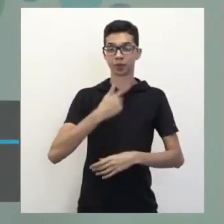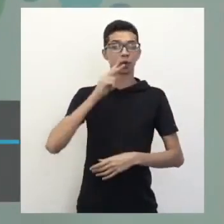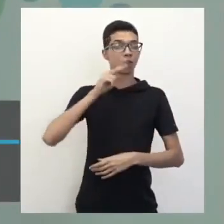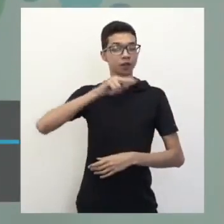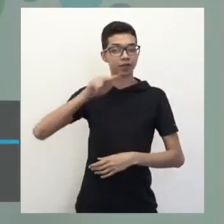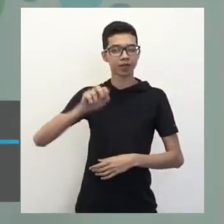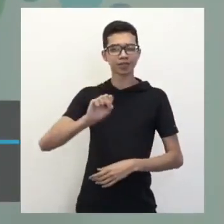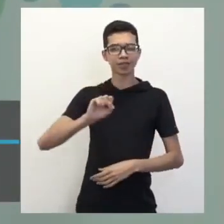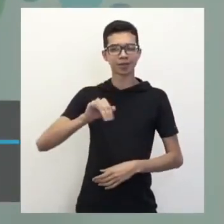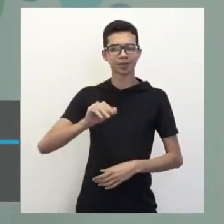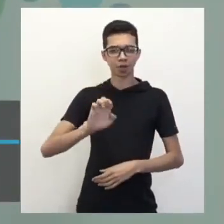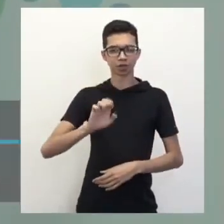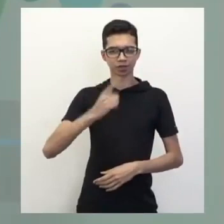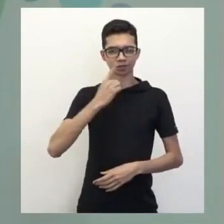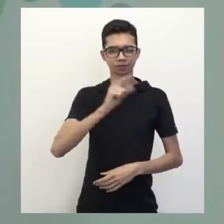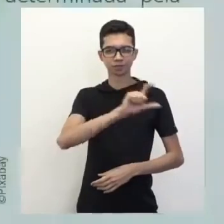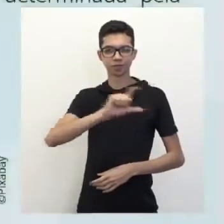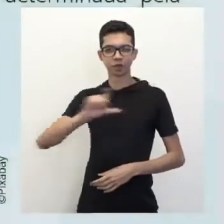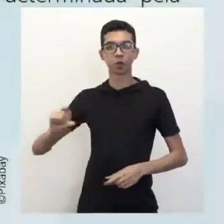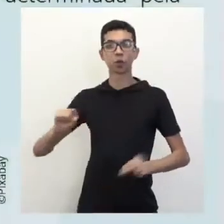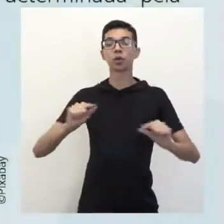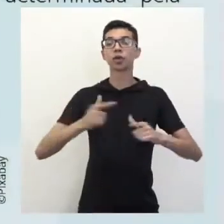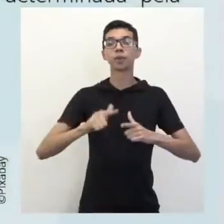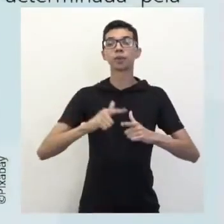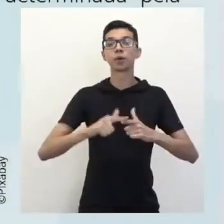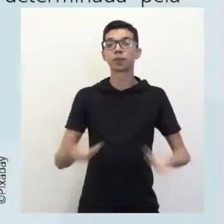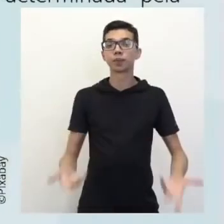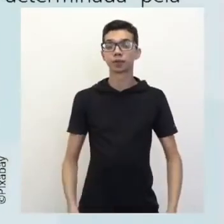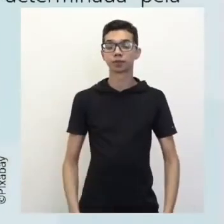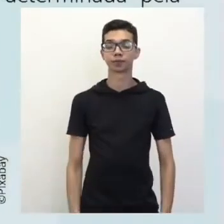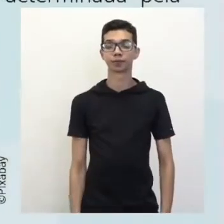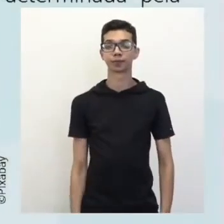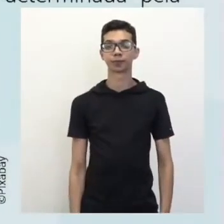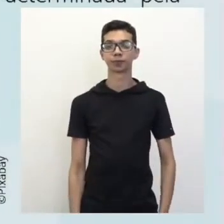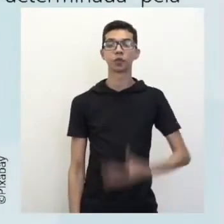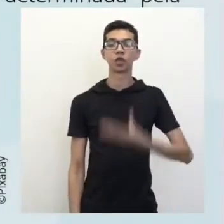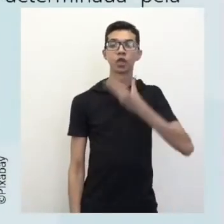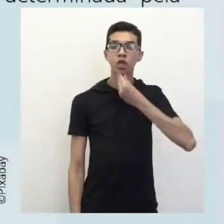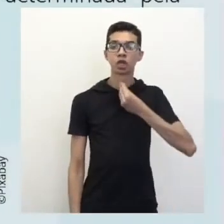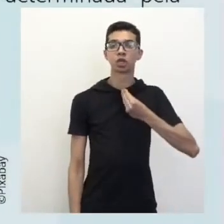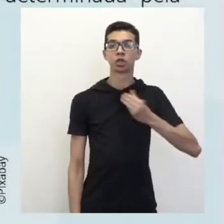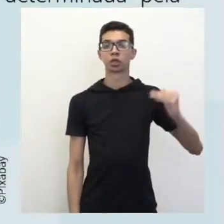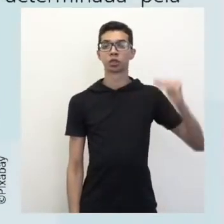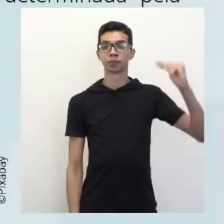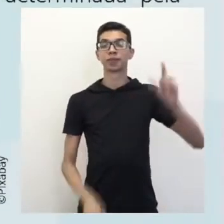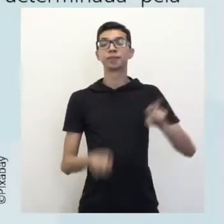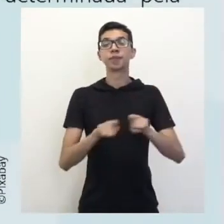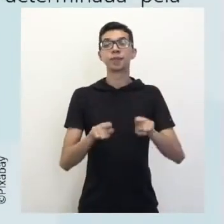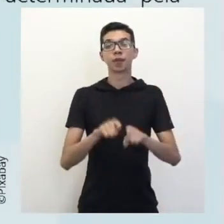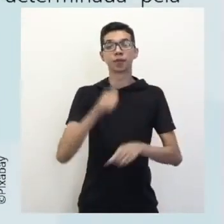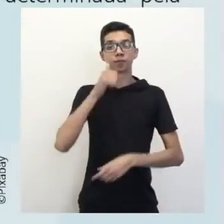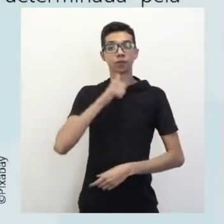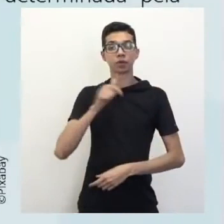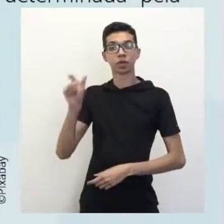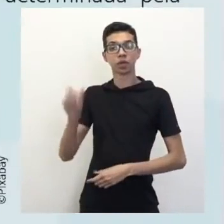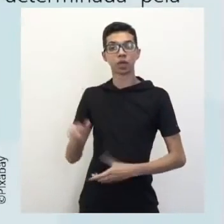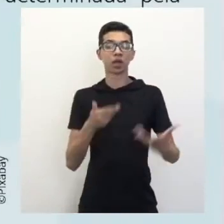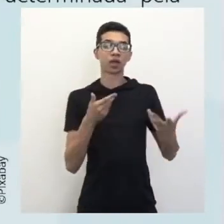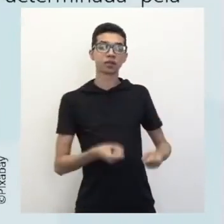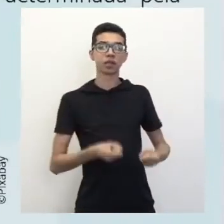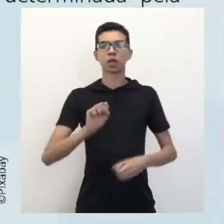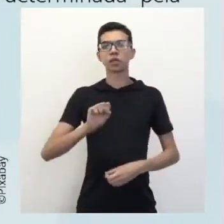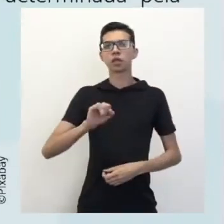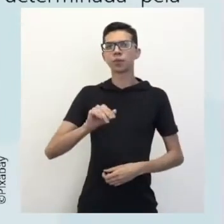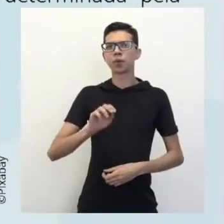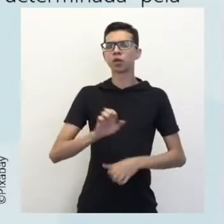Simone, aparecia que o problema vem de uma imposição dos homens, mas também de uma aceitação da mulher. A Simone falava, olha mulheres, vocês têm